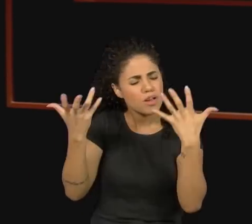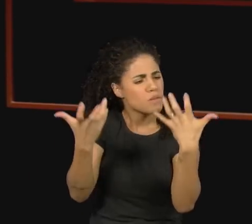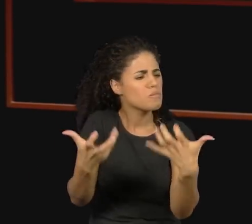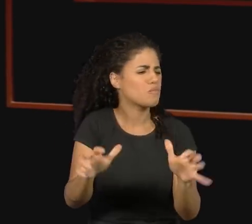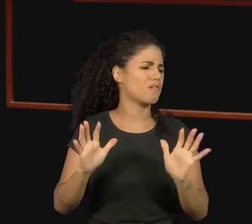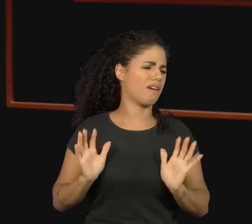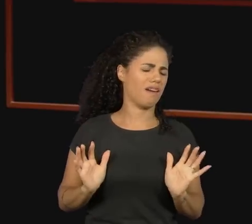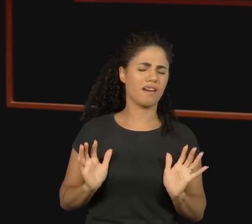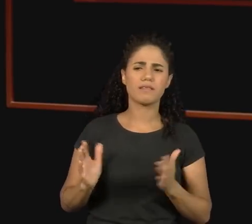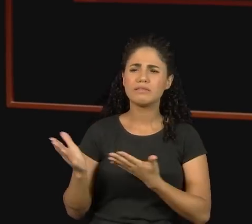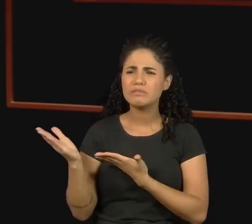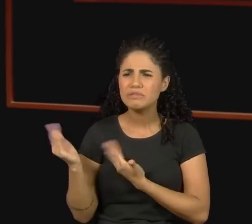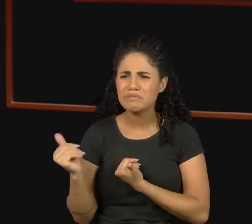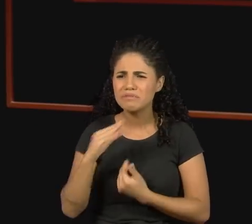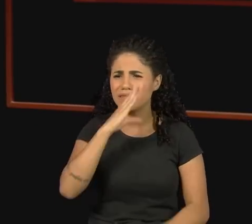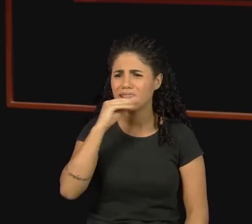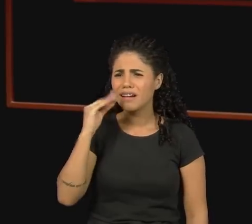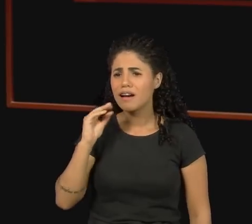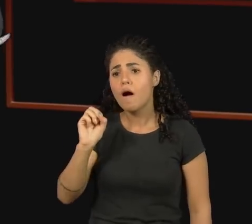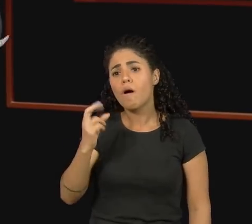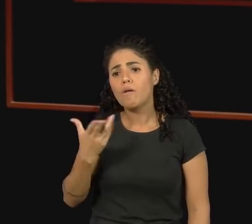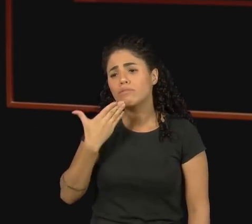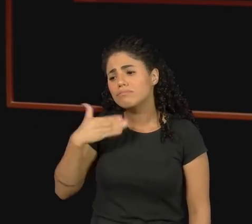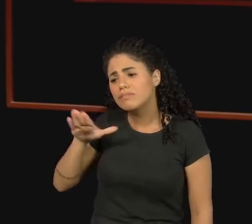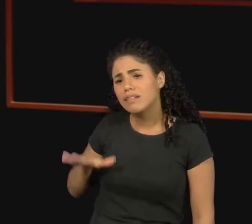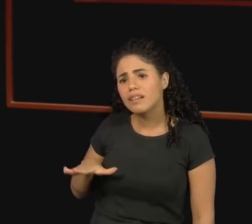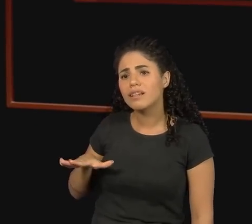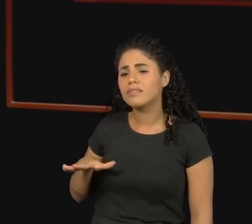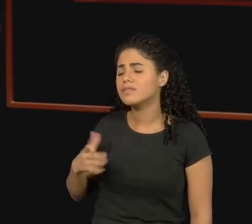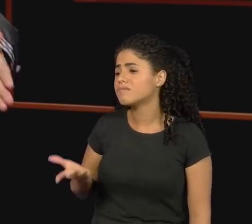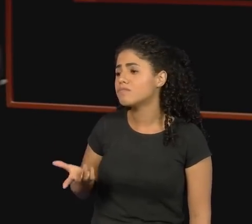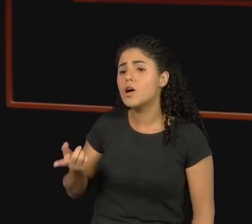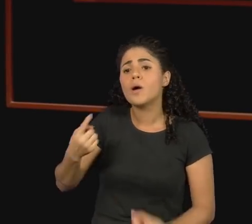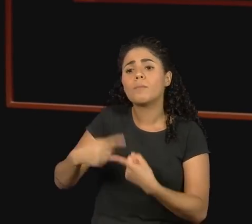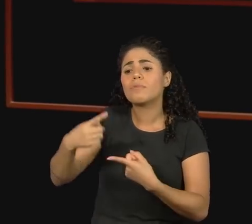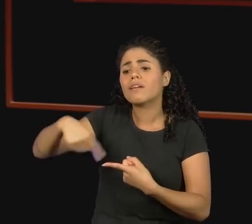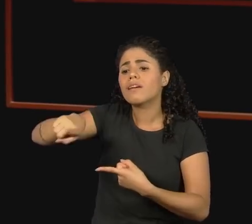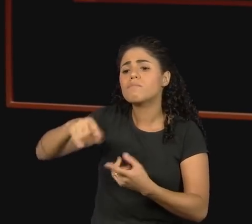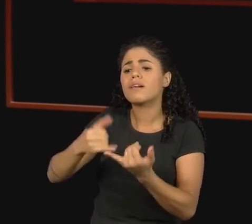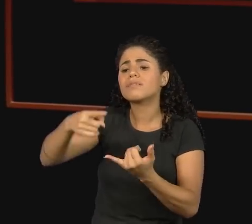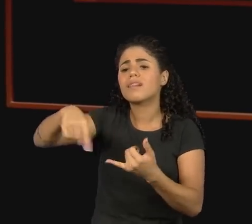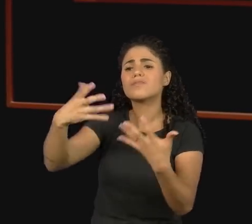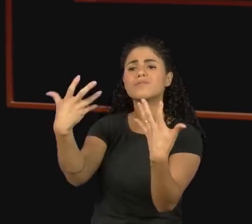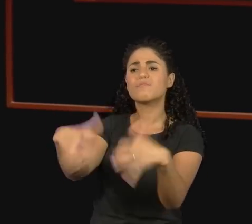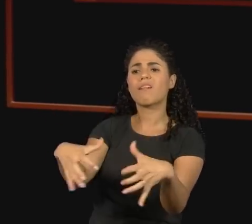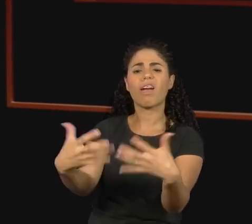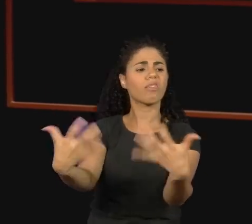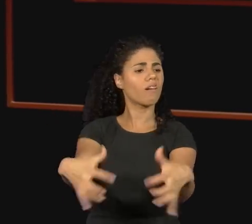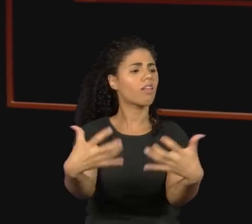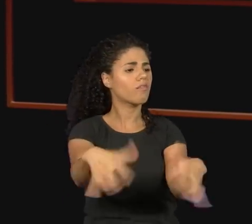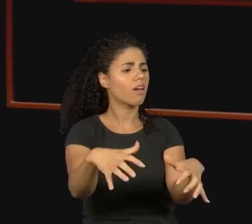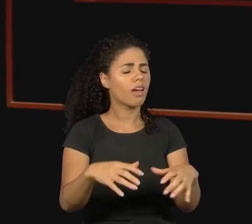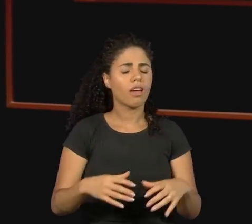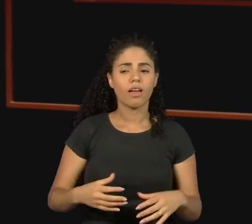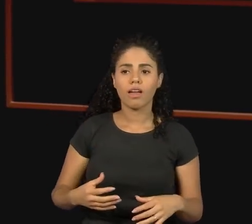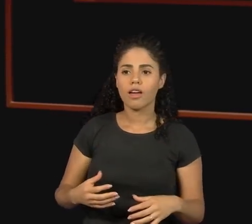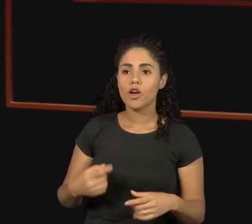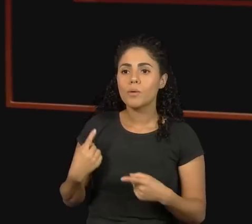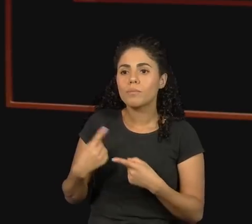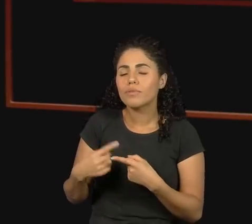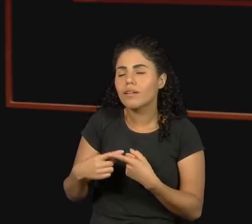para os jovens, adolescentes ou crianças que não estavam afim, porque não existe uma educação para